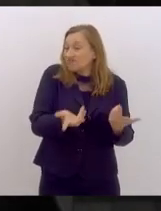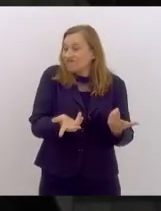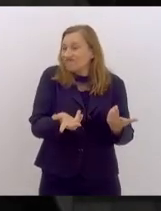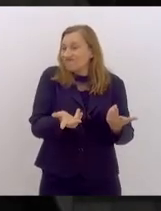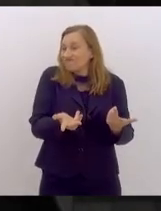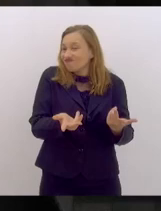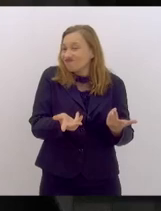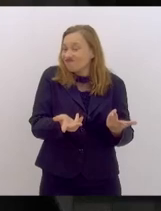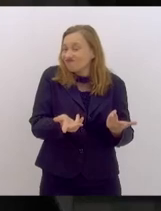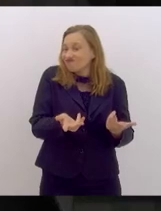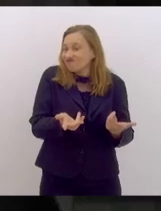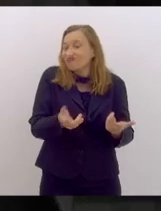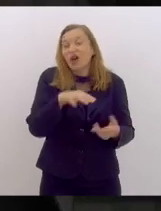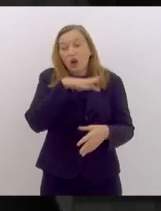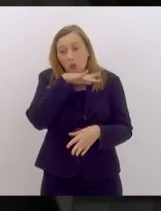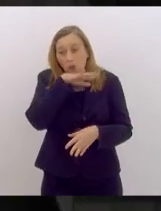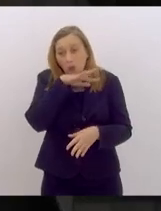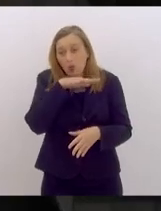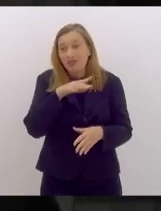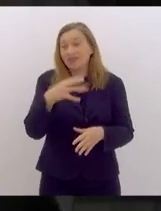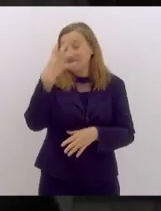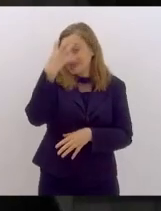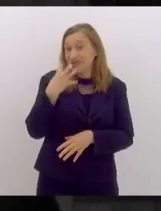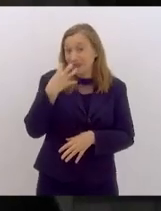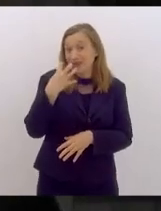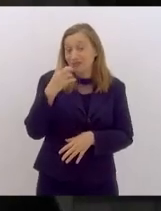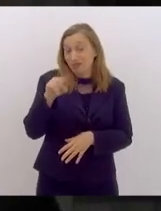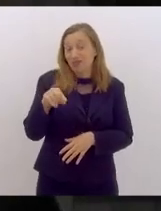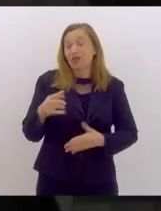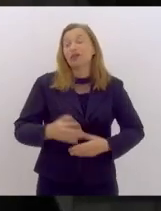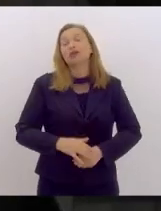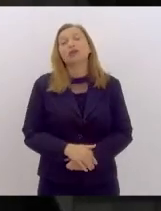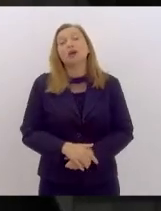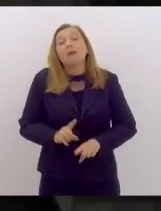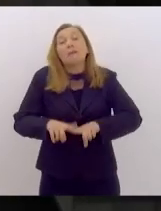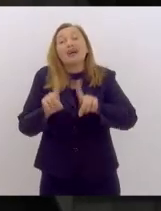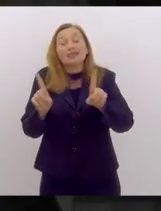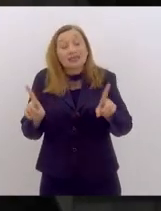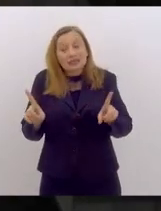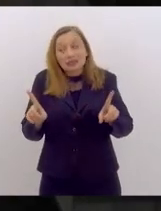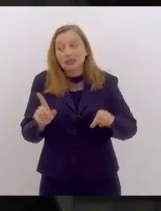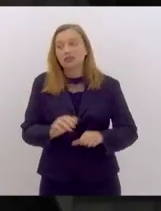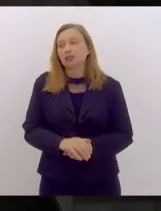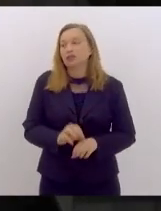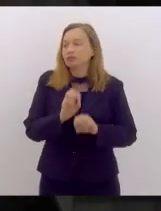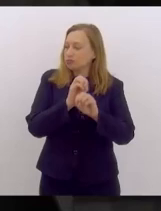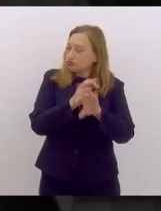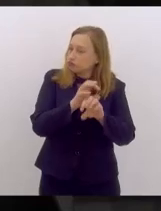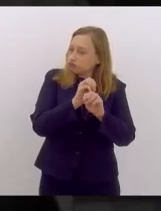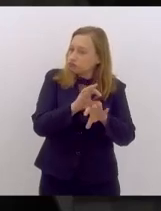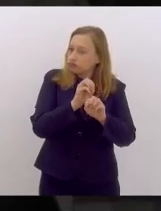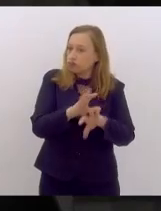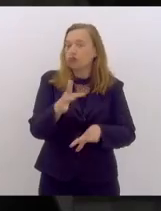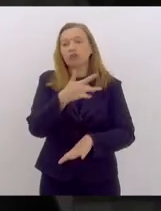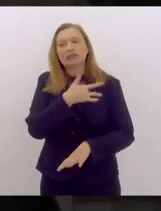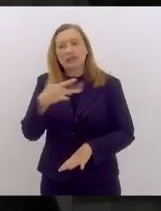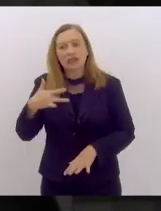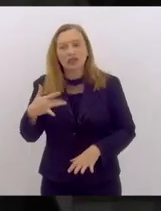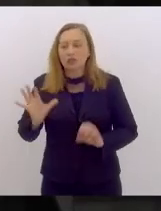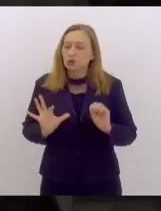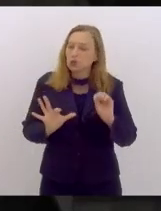quadro absolutamente grave mas educação saúde